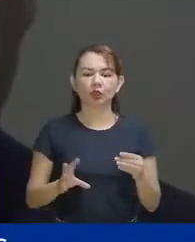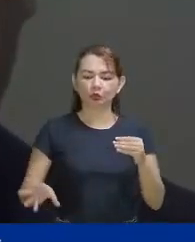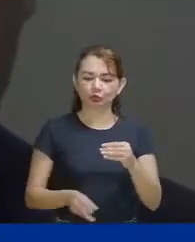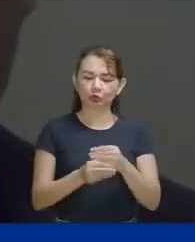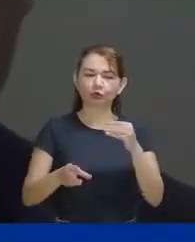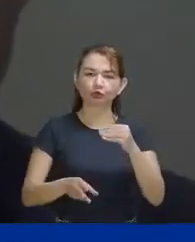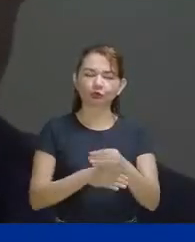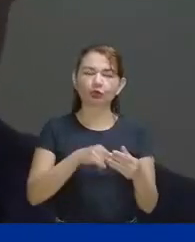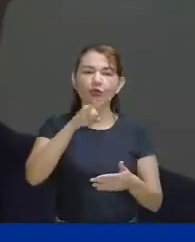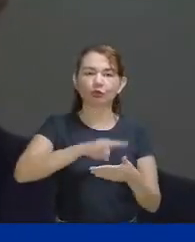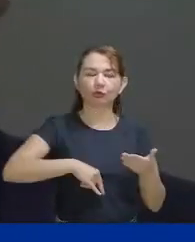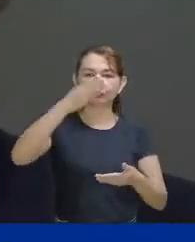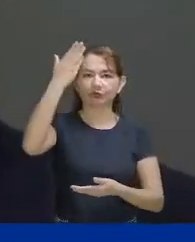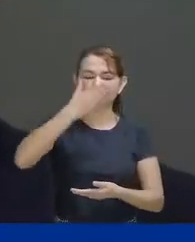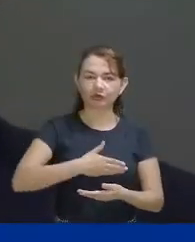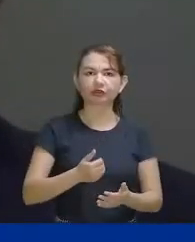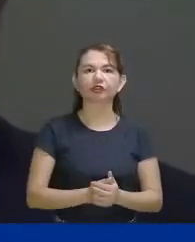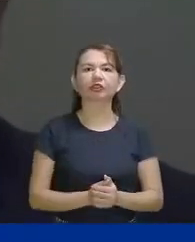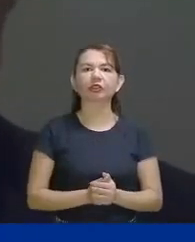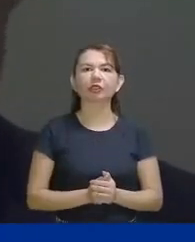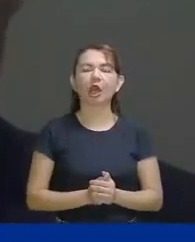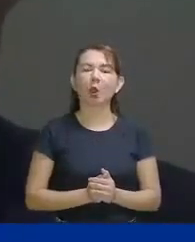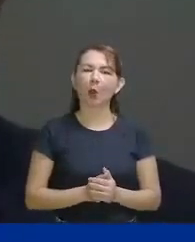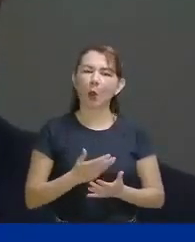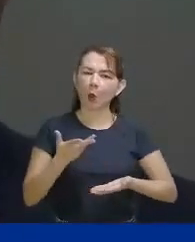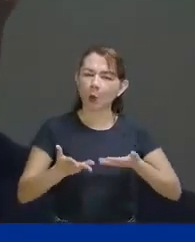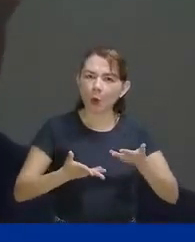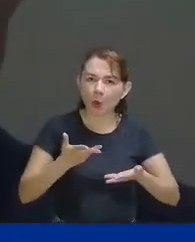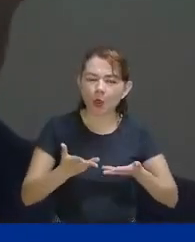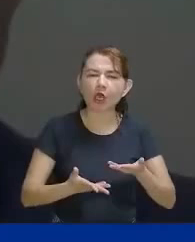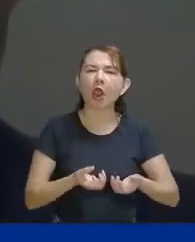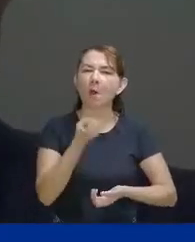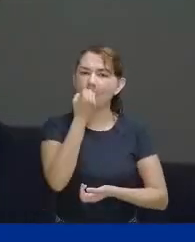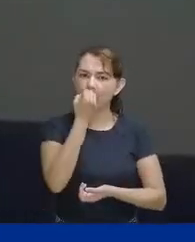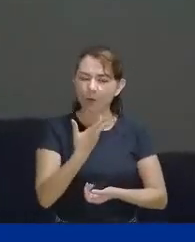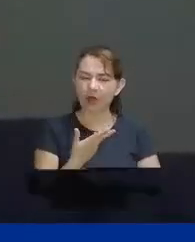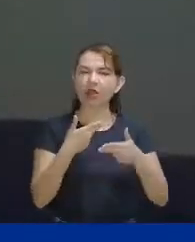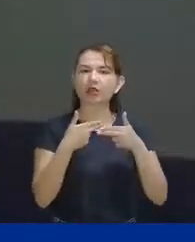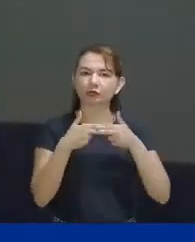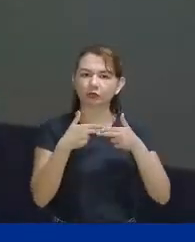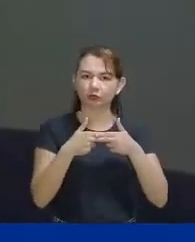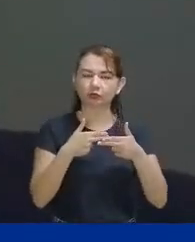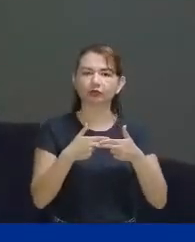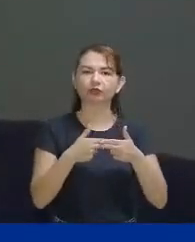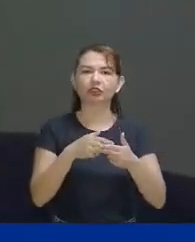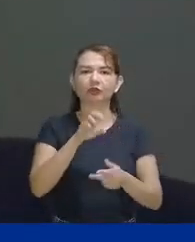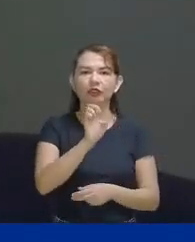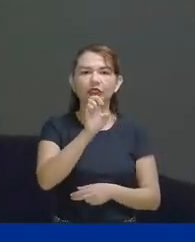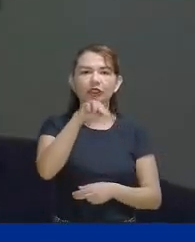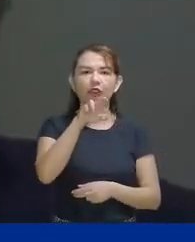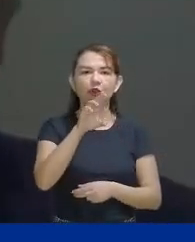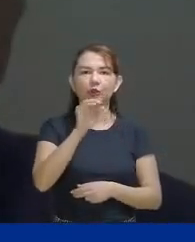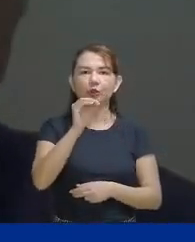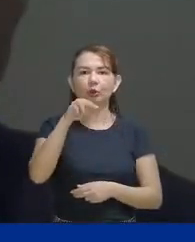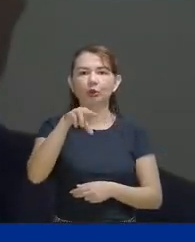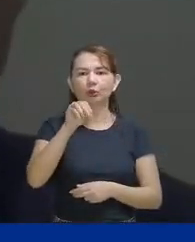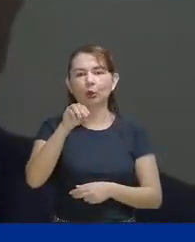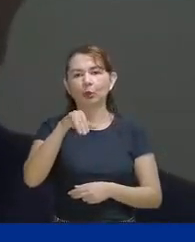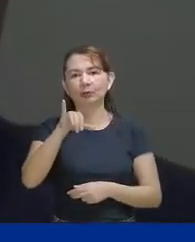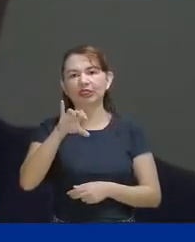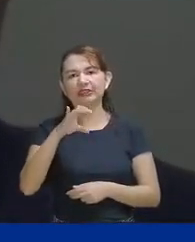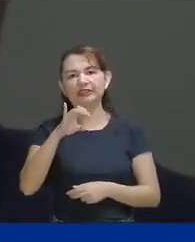recurso foi utilizado com zelo, com eficiência, foi utilizado com economicidade, buscou,